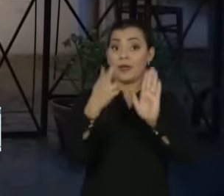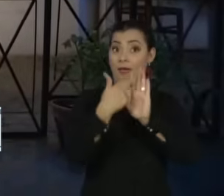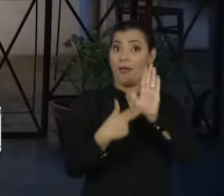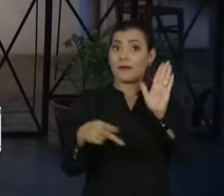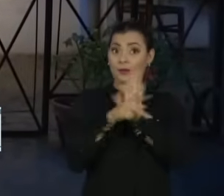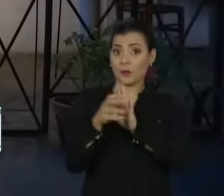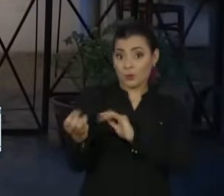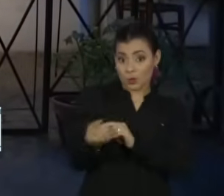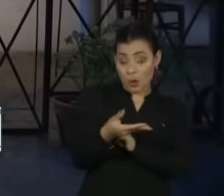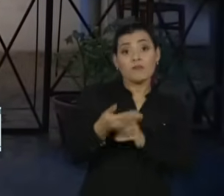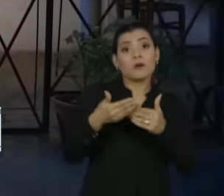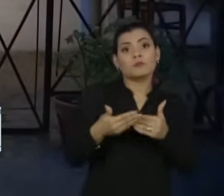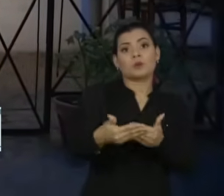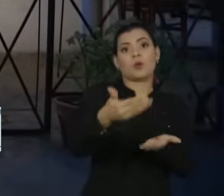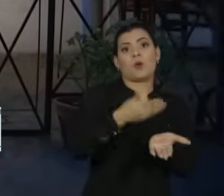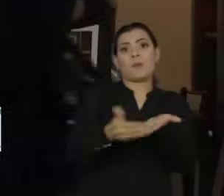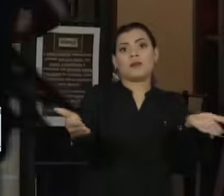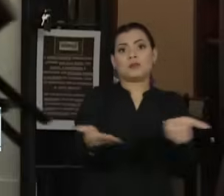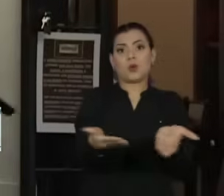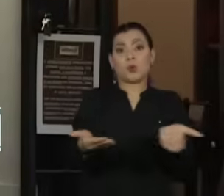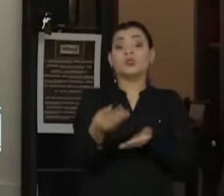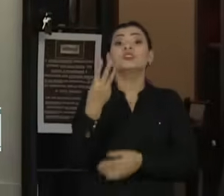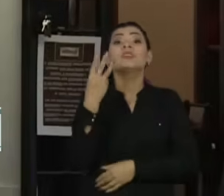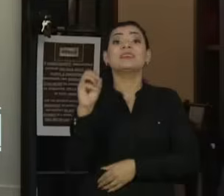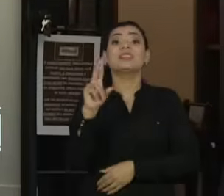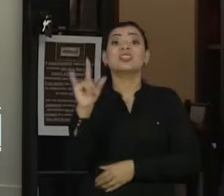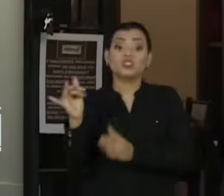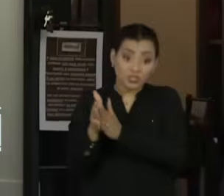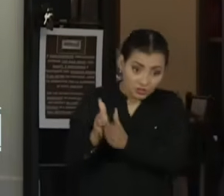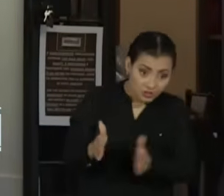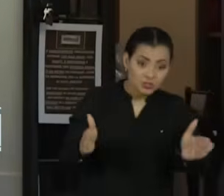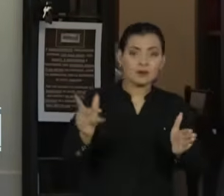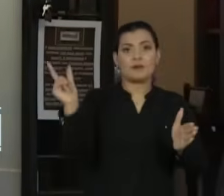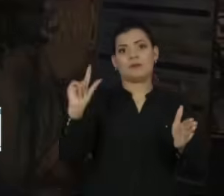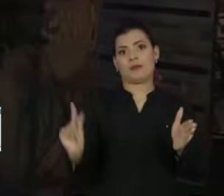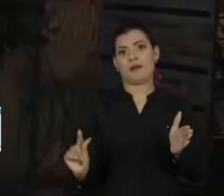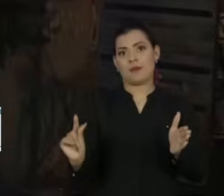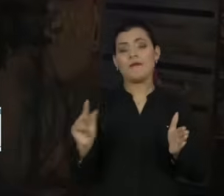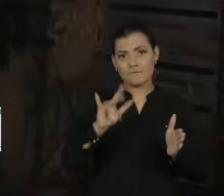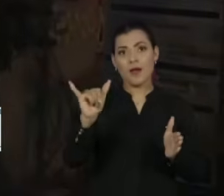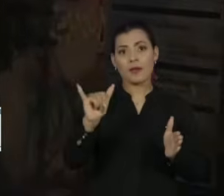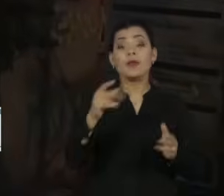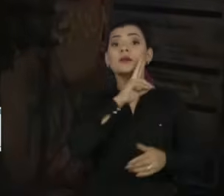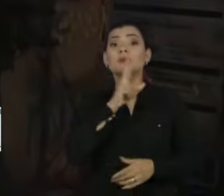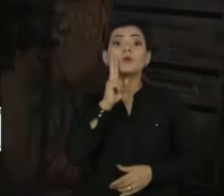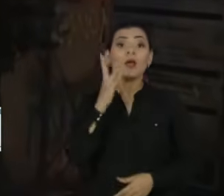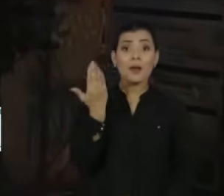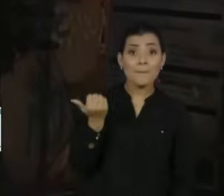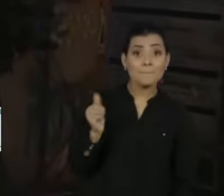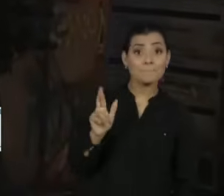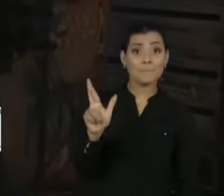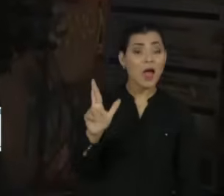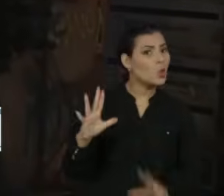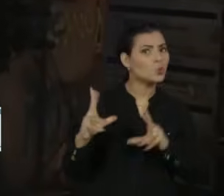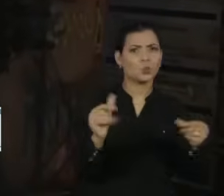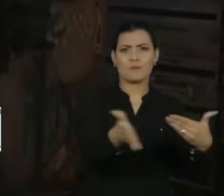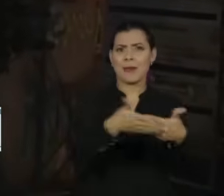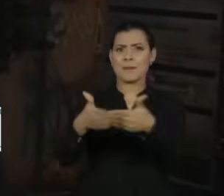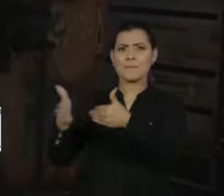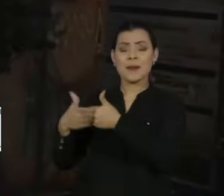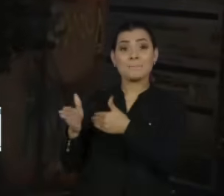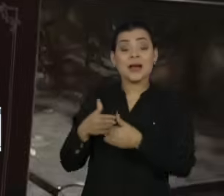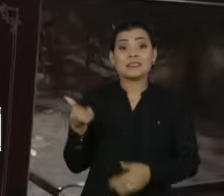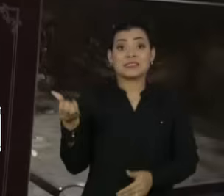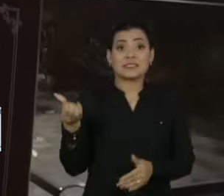restrições entram em vigor hoje por 30 dias em toda a Itália. Restaurantes e bares devem fechar até às 6